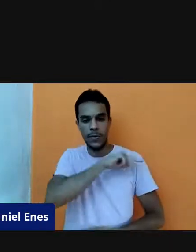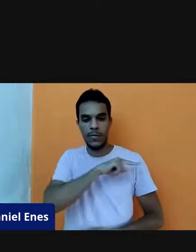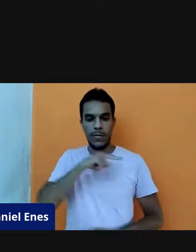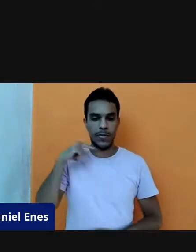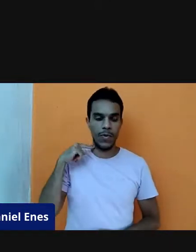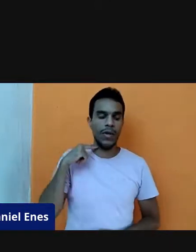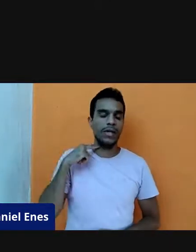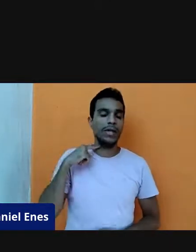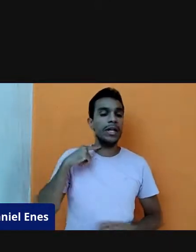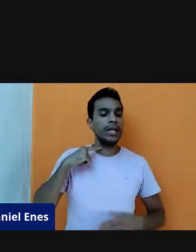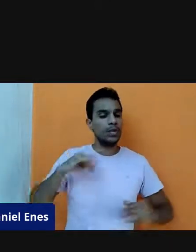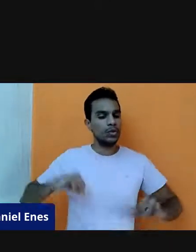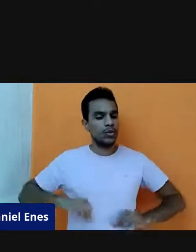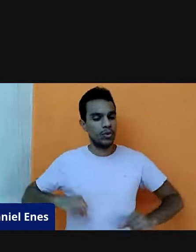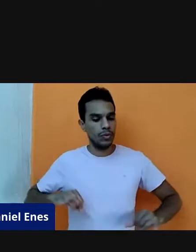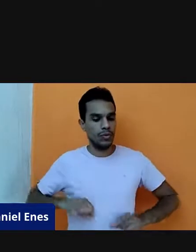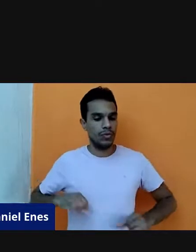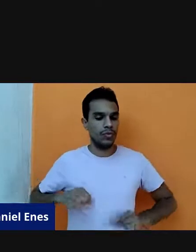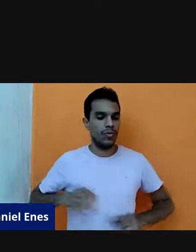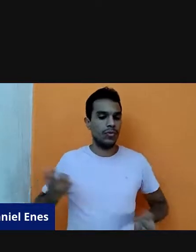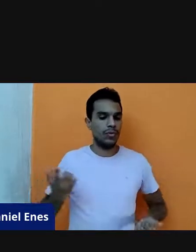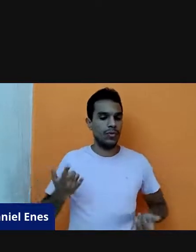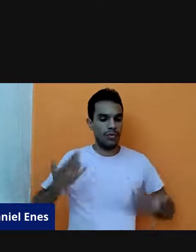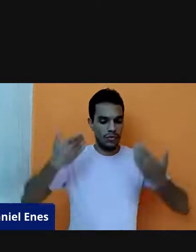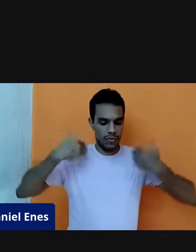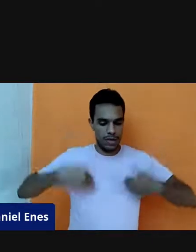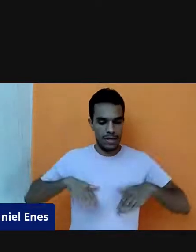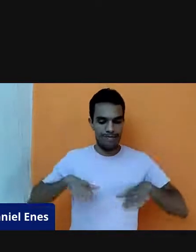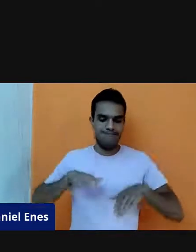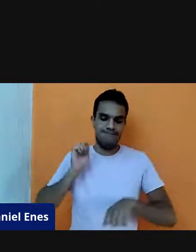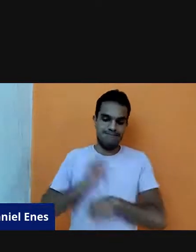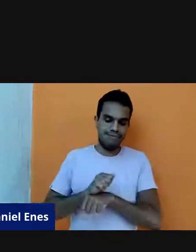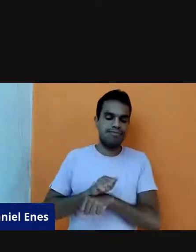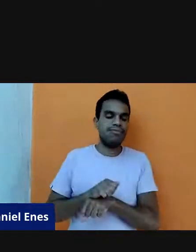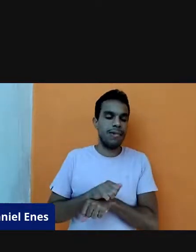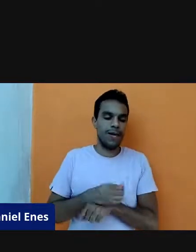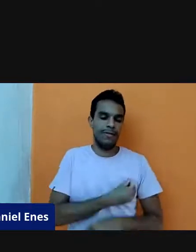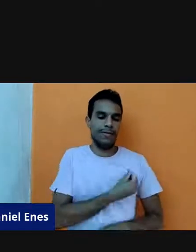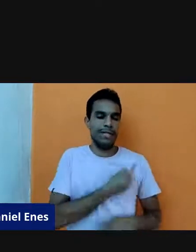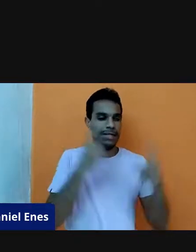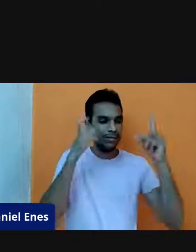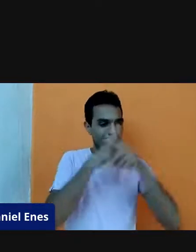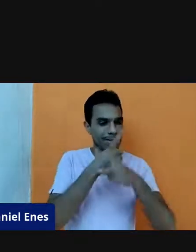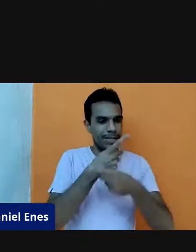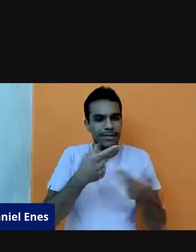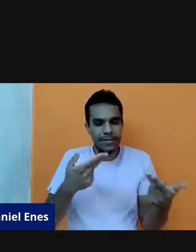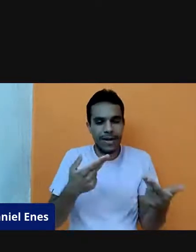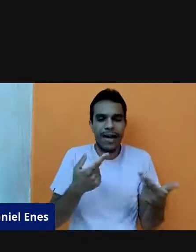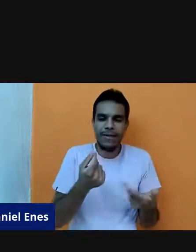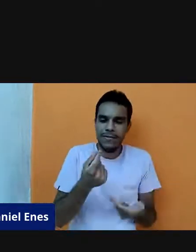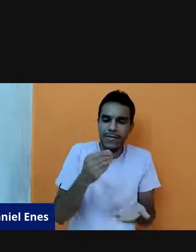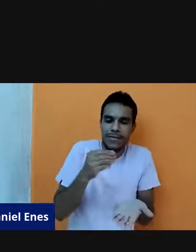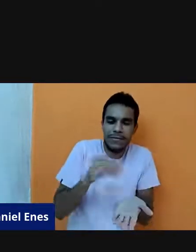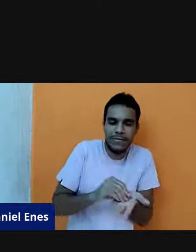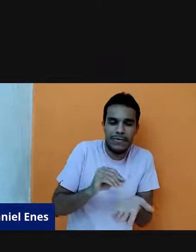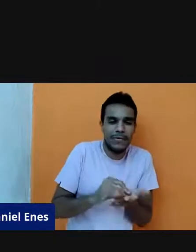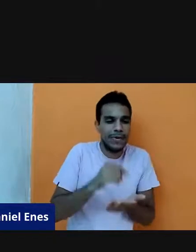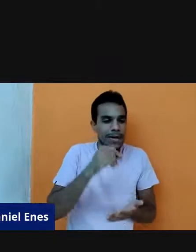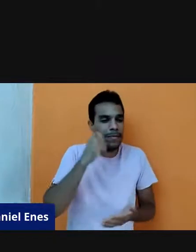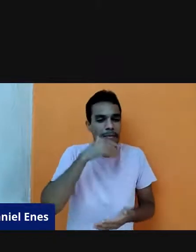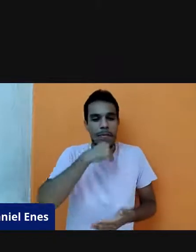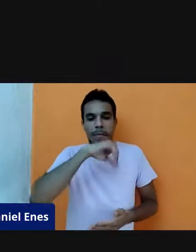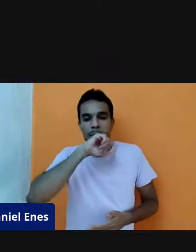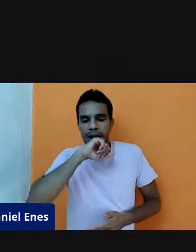paralisia. Sempre uma vida muito difícil, com muitas dificuldades financeiras, né? O pai trabalhando muito para